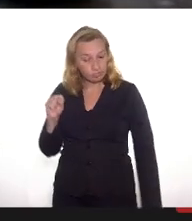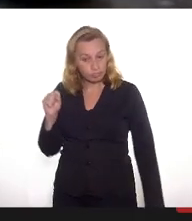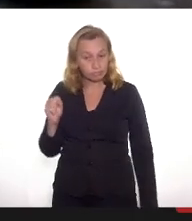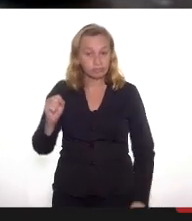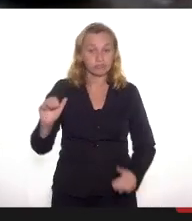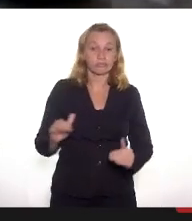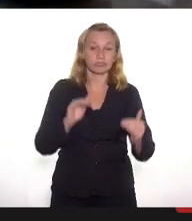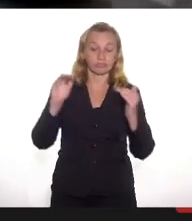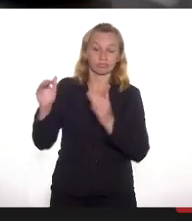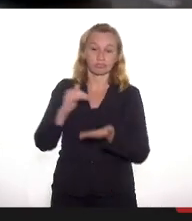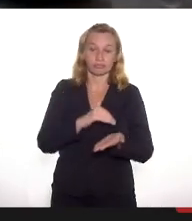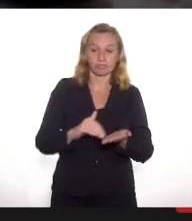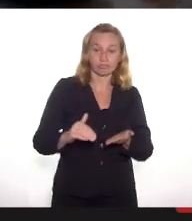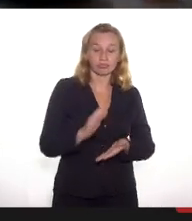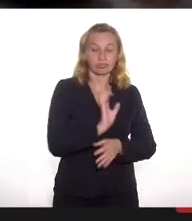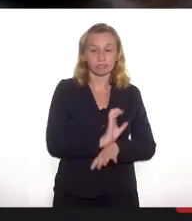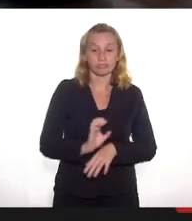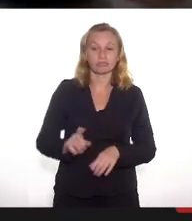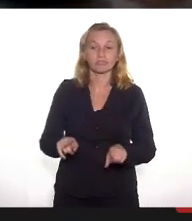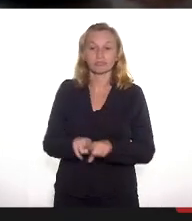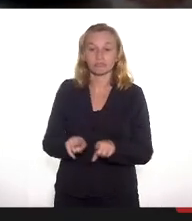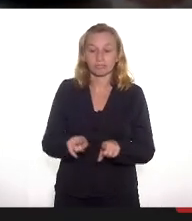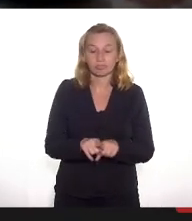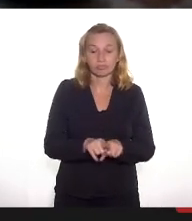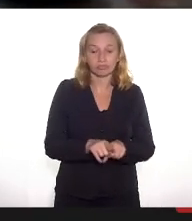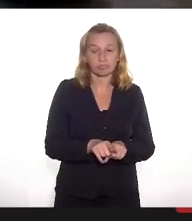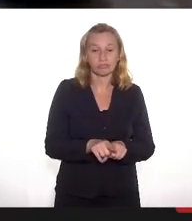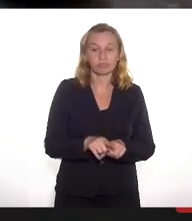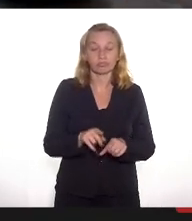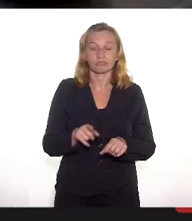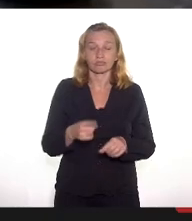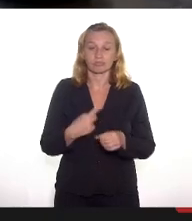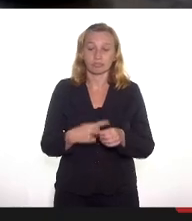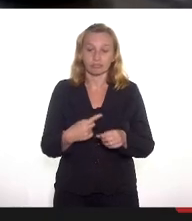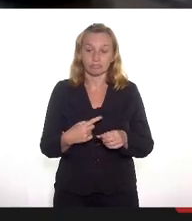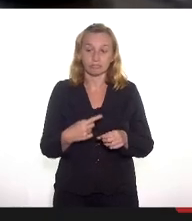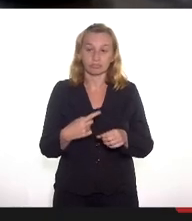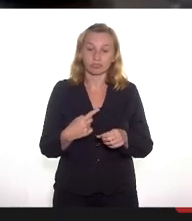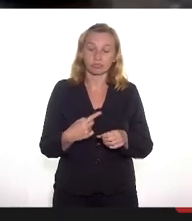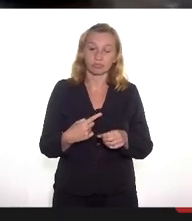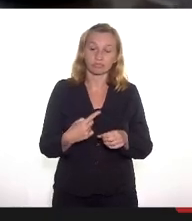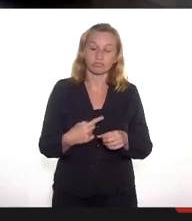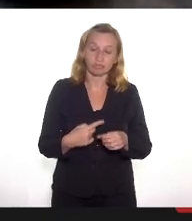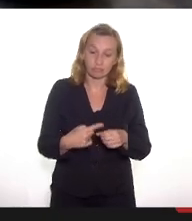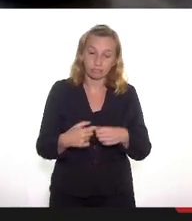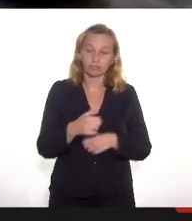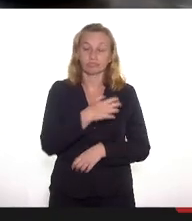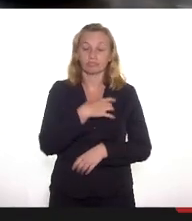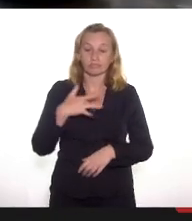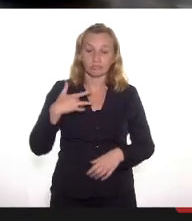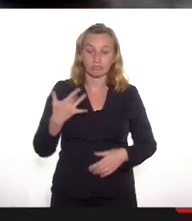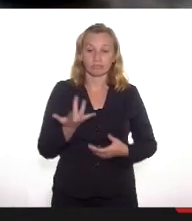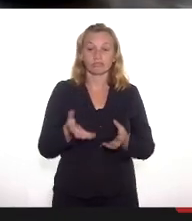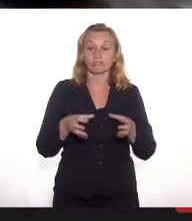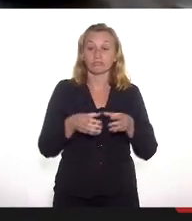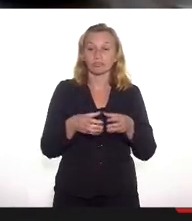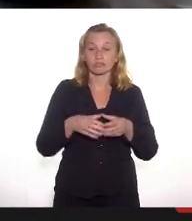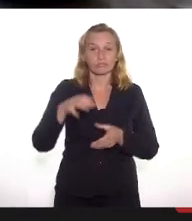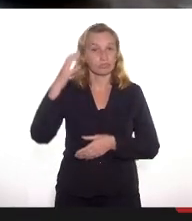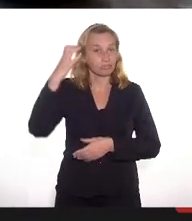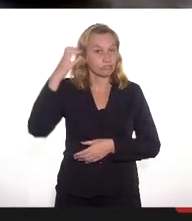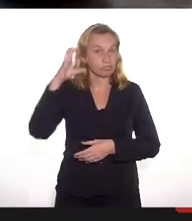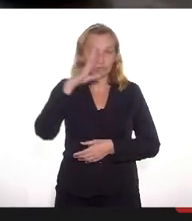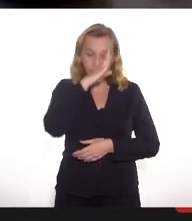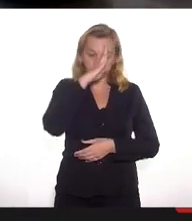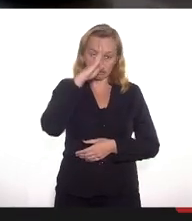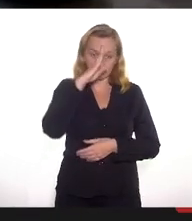secretários de Estado e com quando a gente tem 300 Secretaria Municipal de Saúde e orientadas assessorado por um comitê científico da